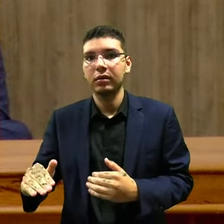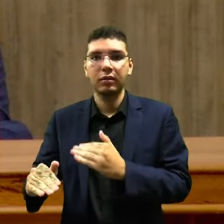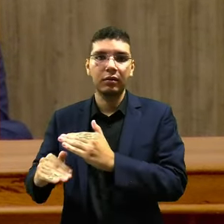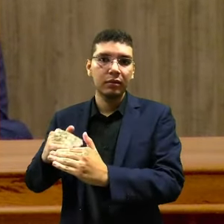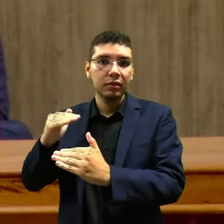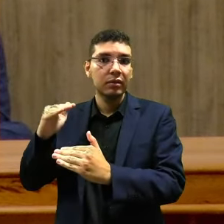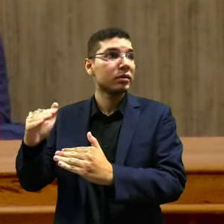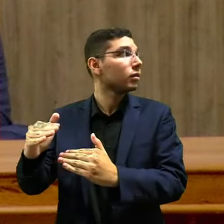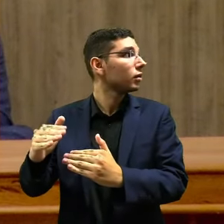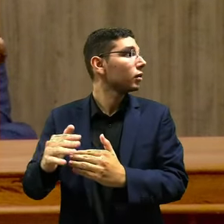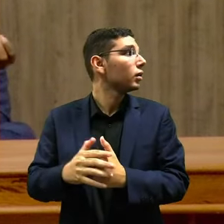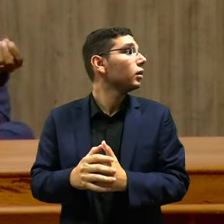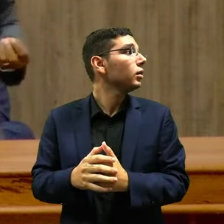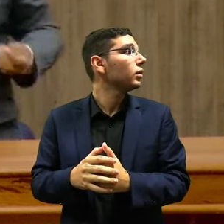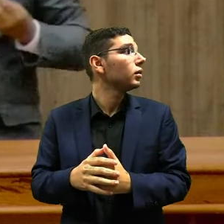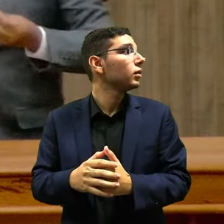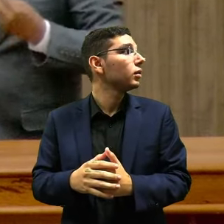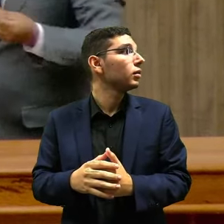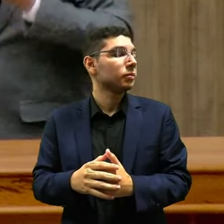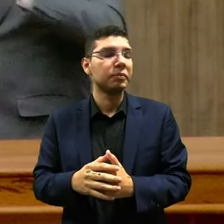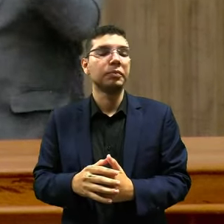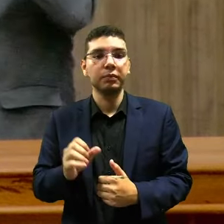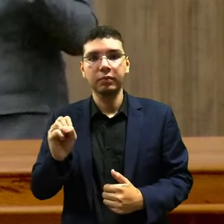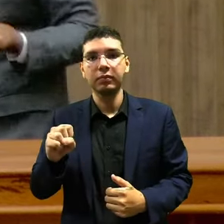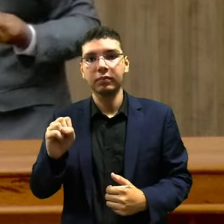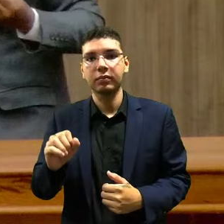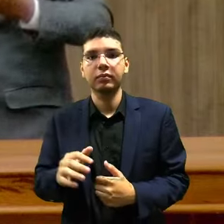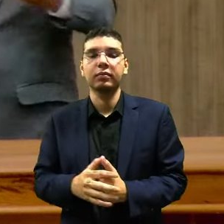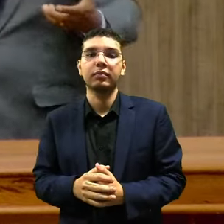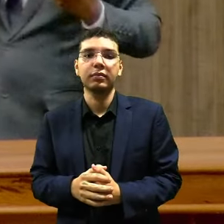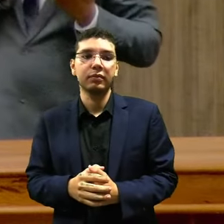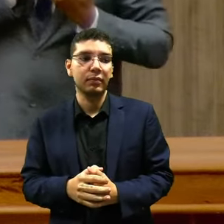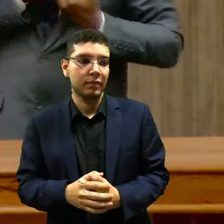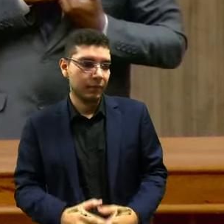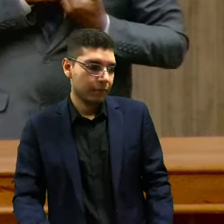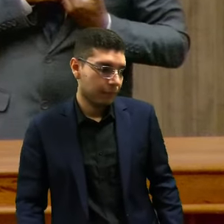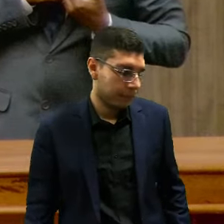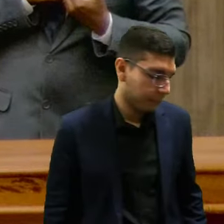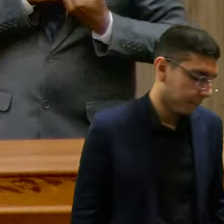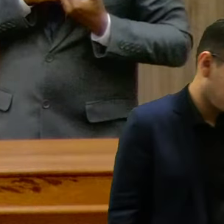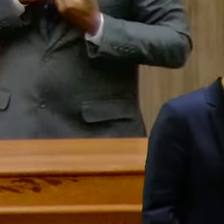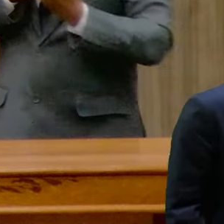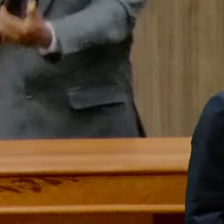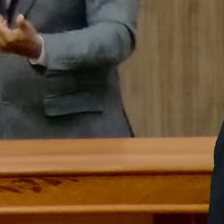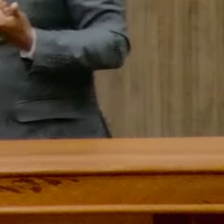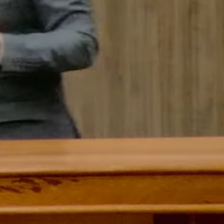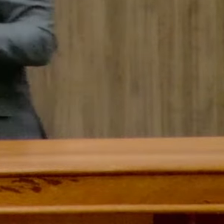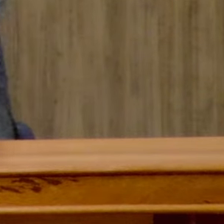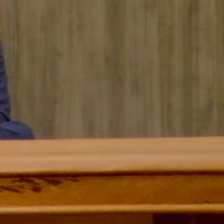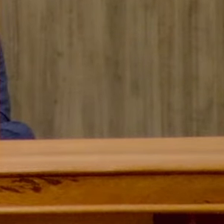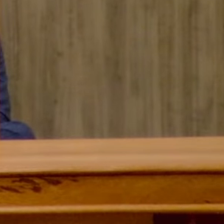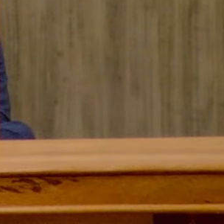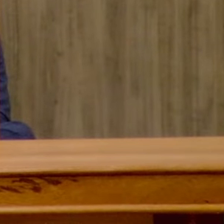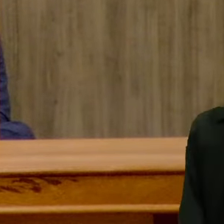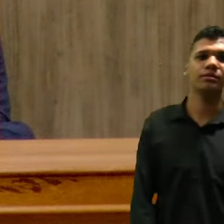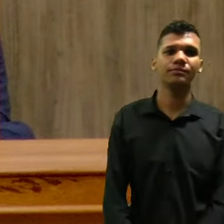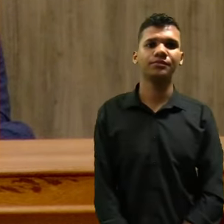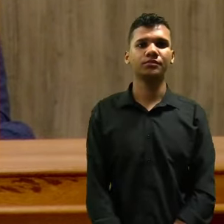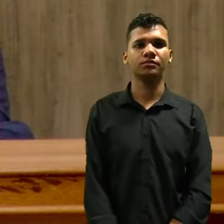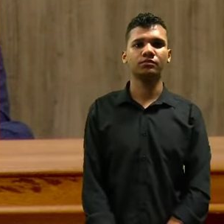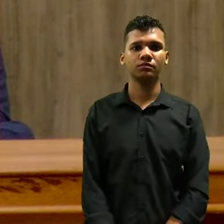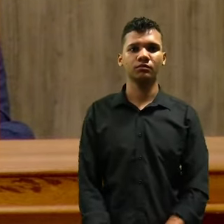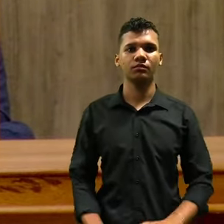essa emoção ela trabalha no nosso sistema nervoso por exemplo a reação a